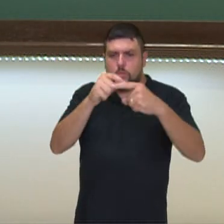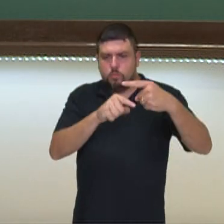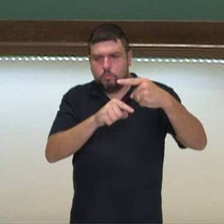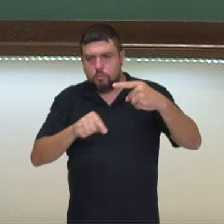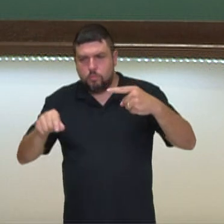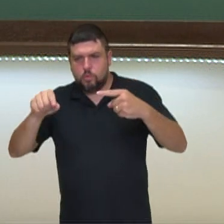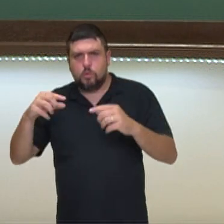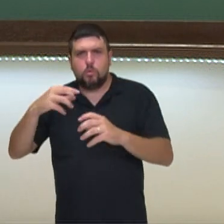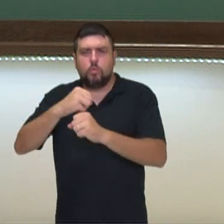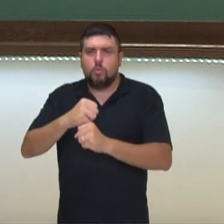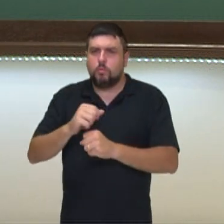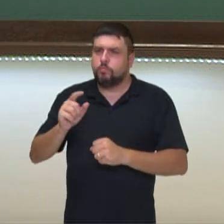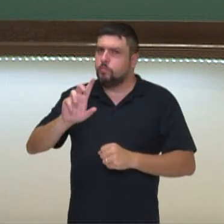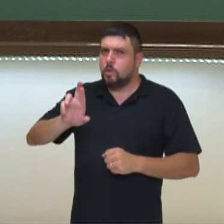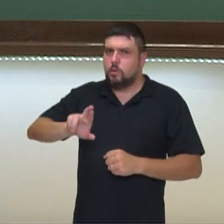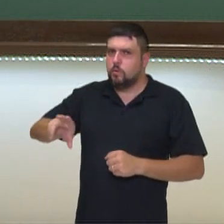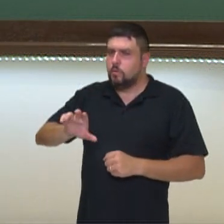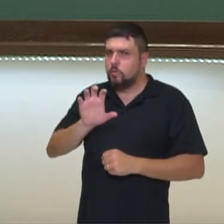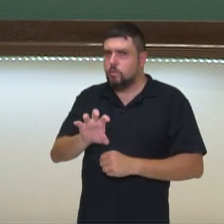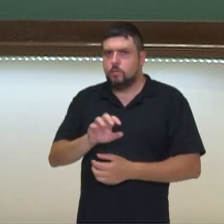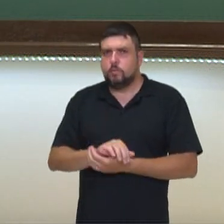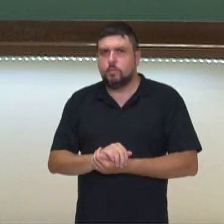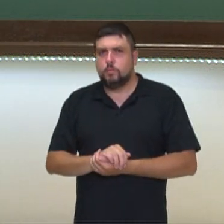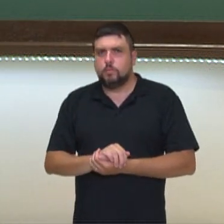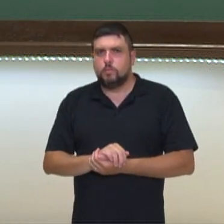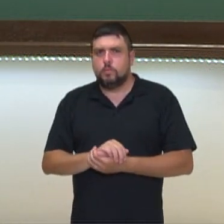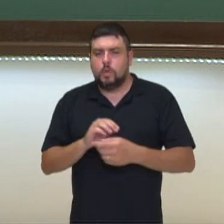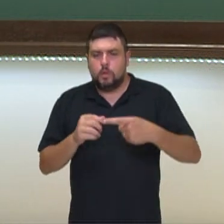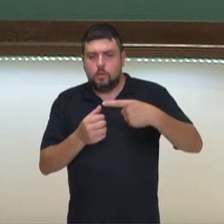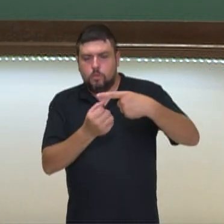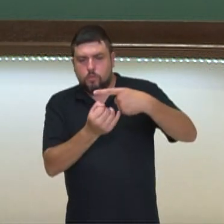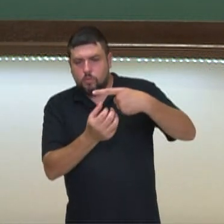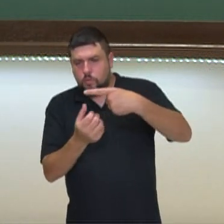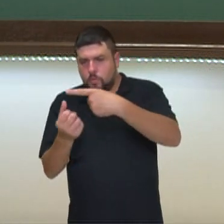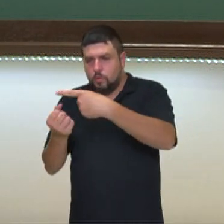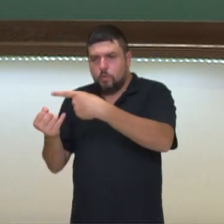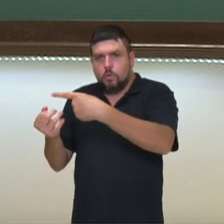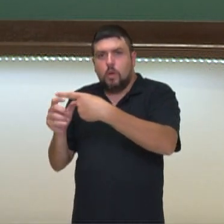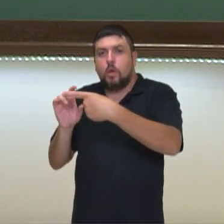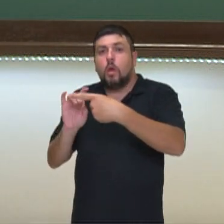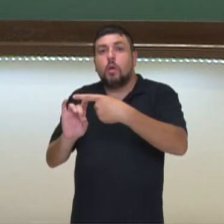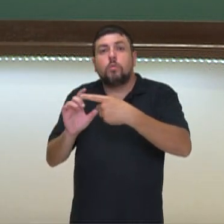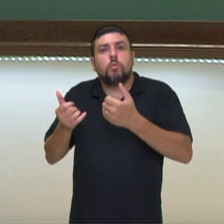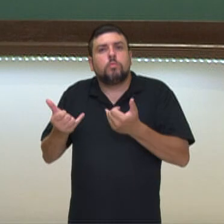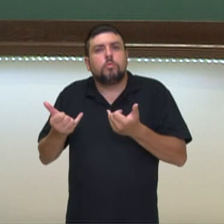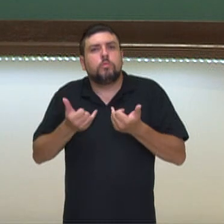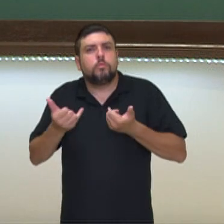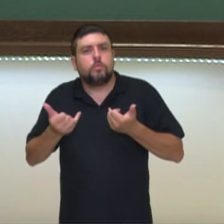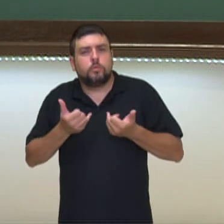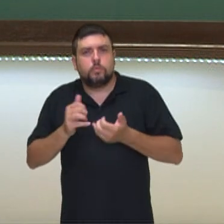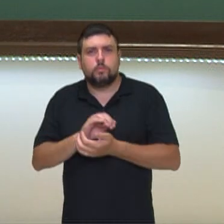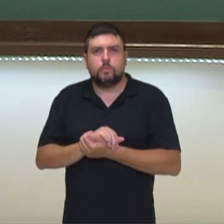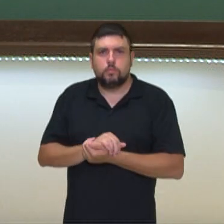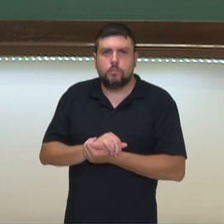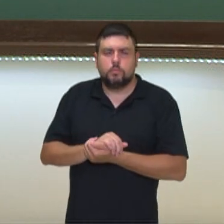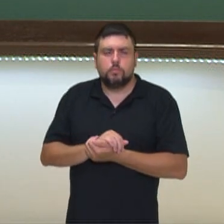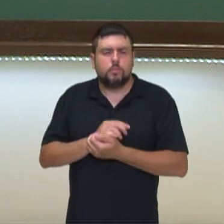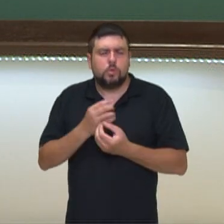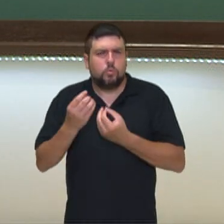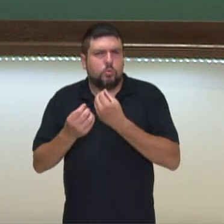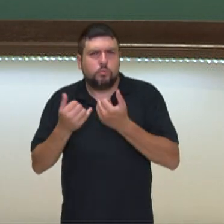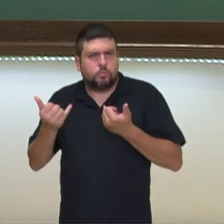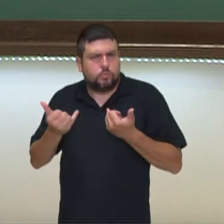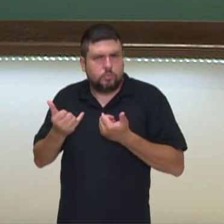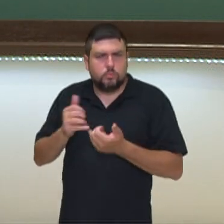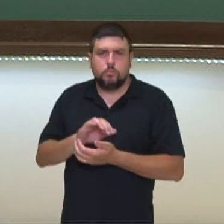que funciona. Porque o denominador, ele não é propriamente um número na fração. Ele é uma informação. Como assim informação, professor?